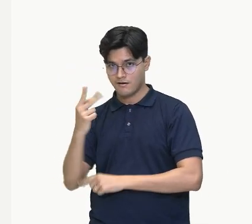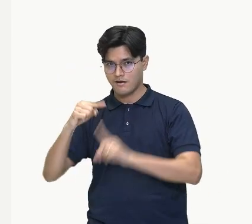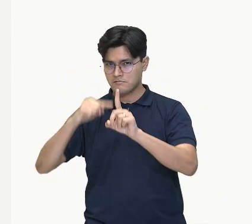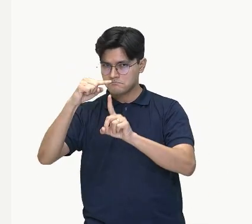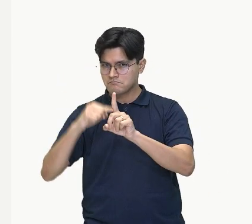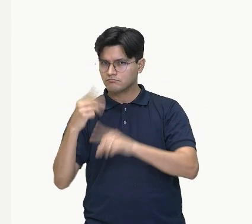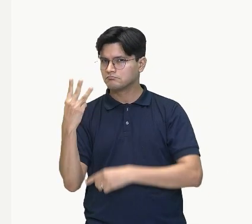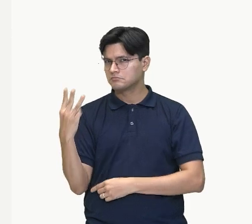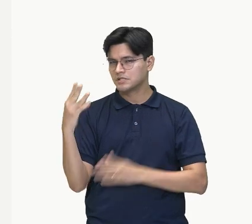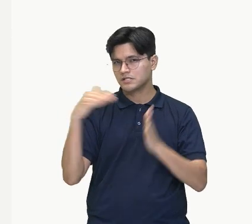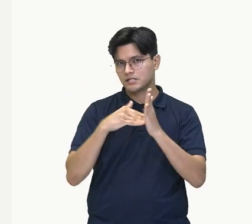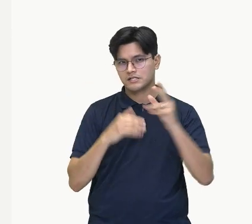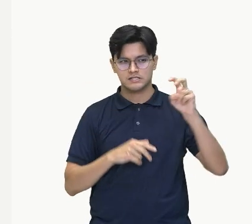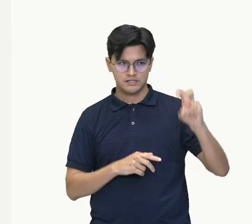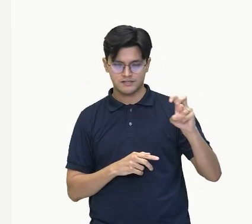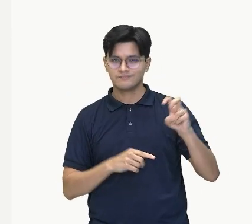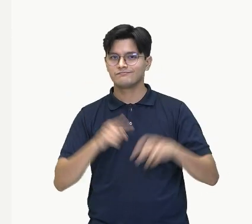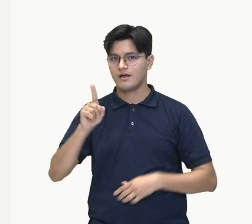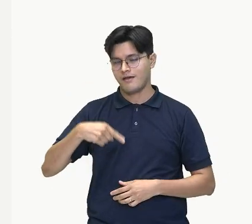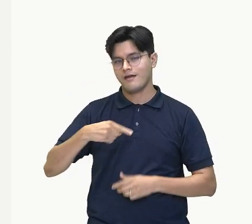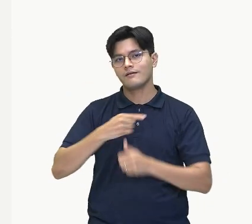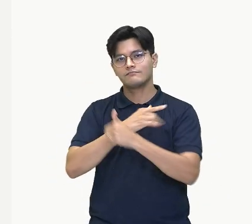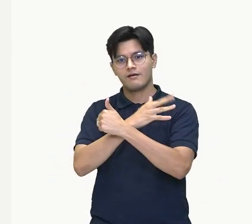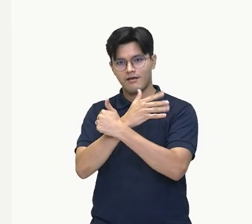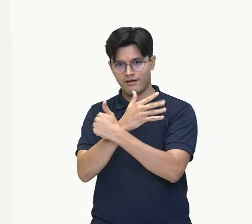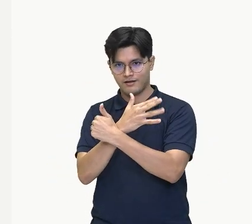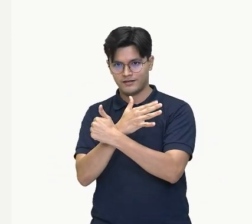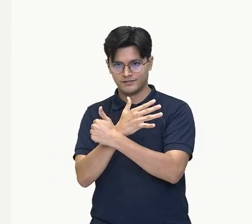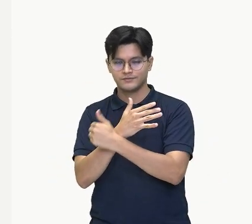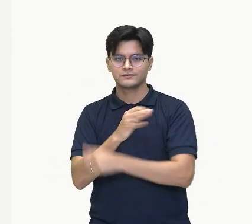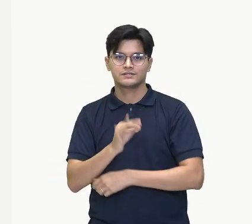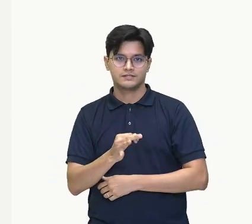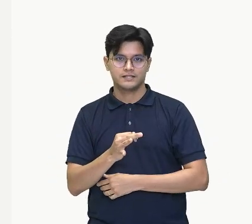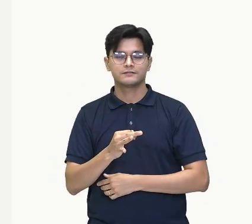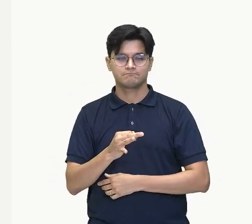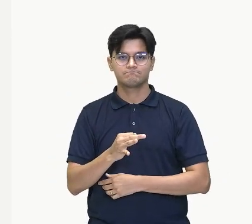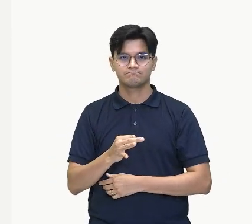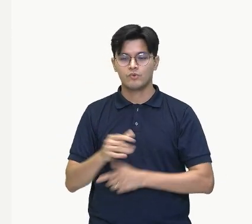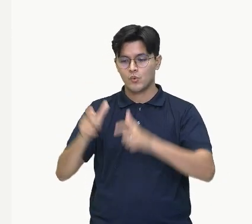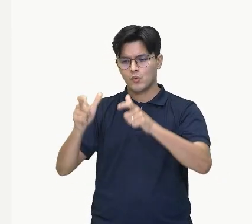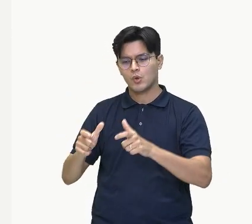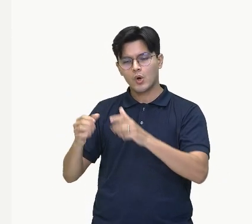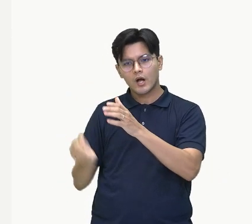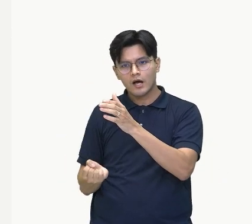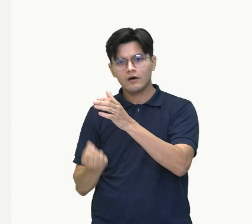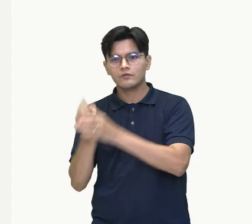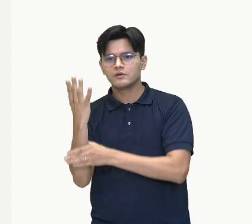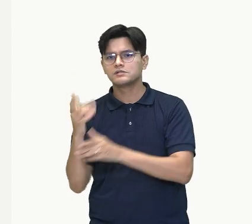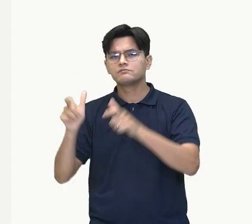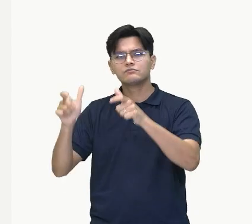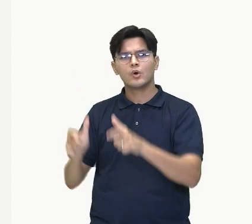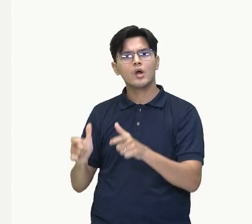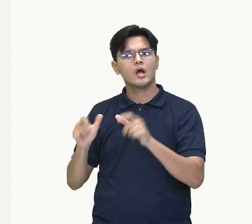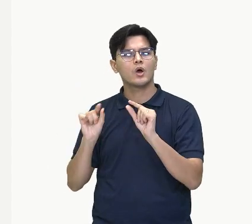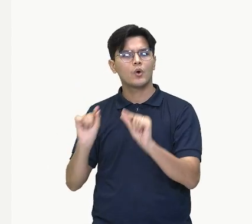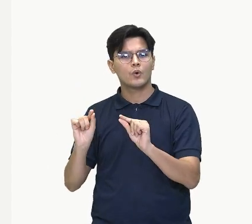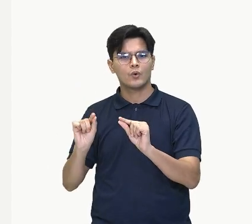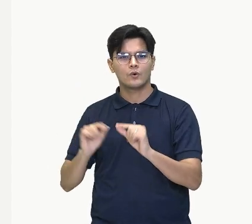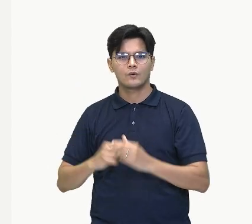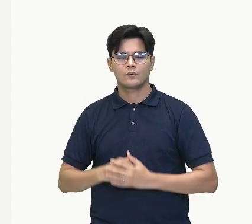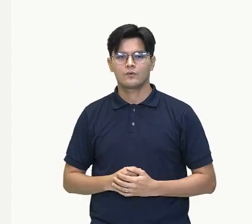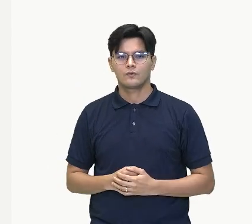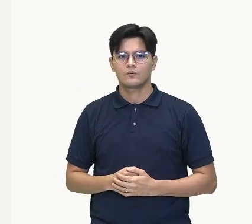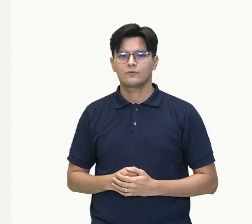eles são mais ácidos. A nascente desses rios, elas estão localizadas